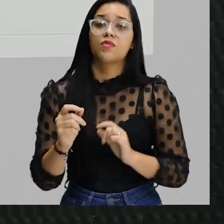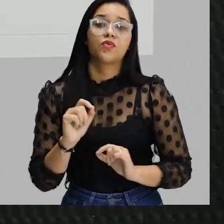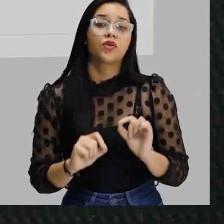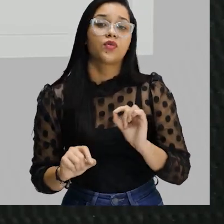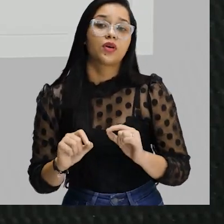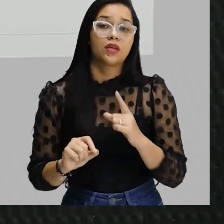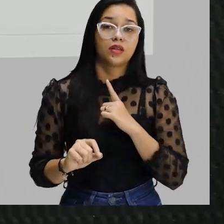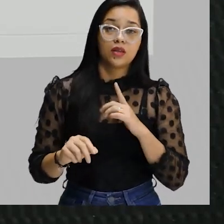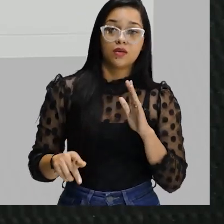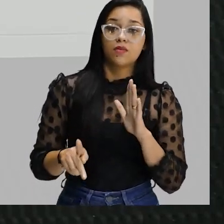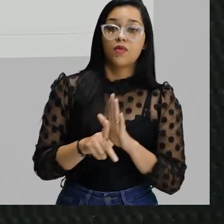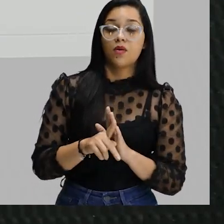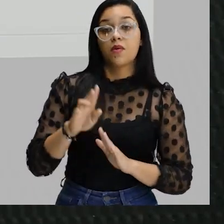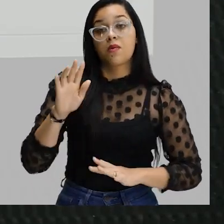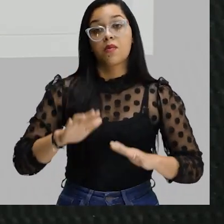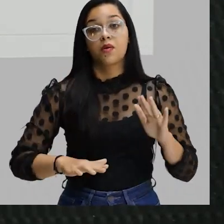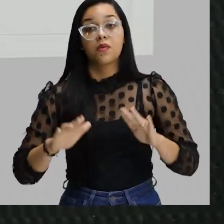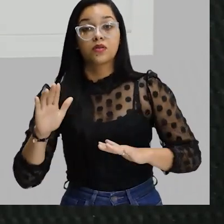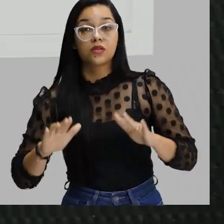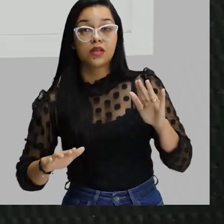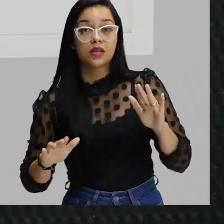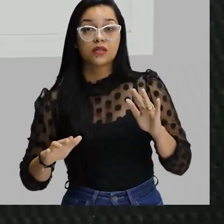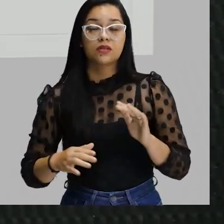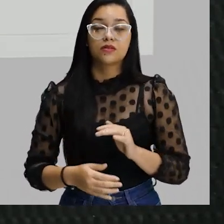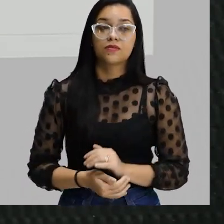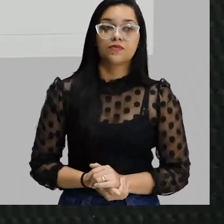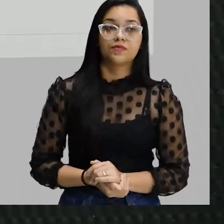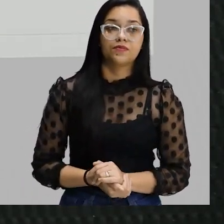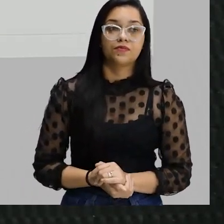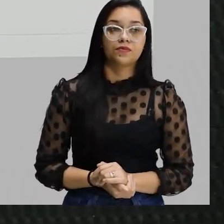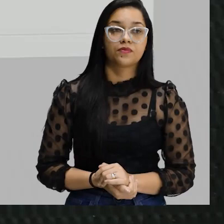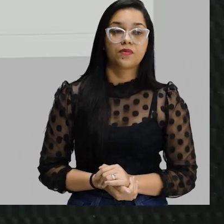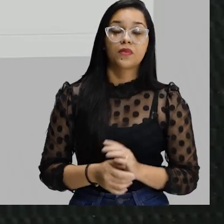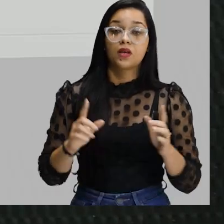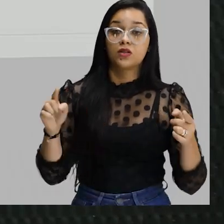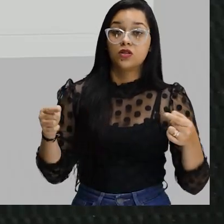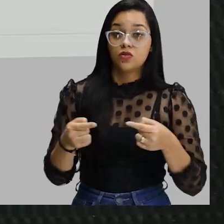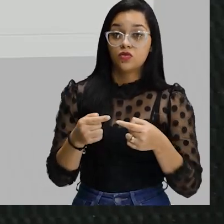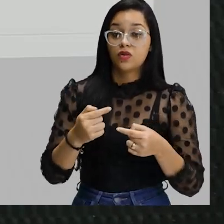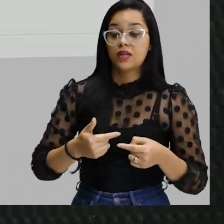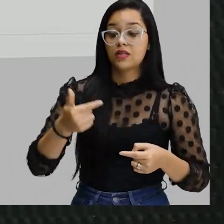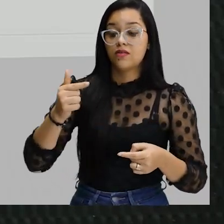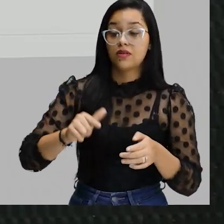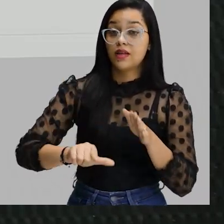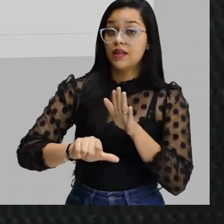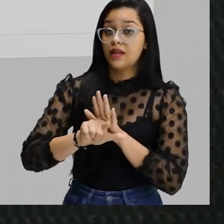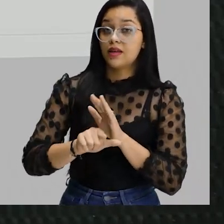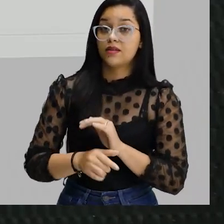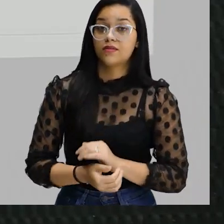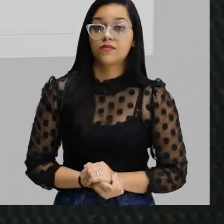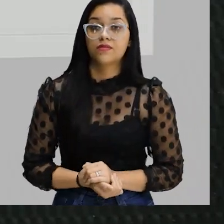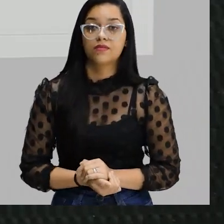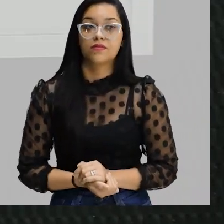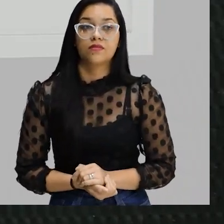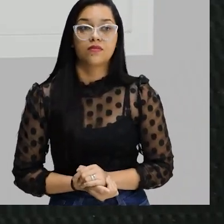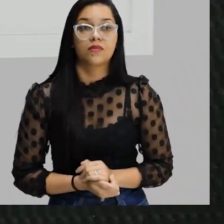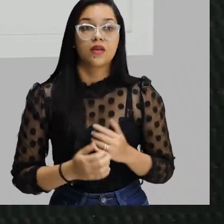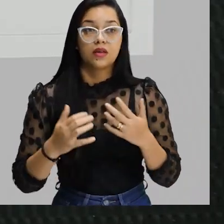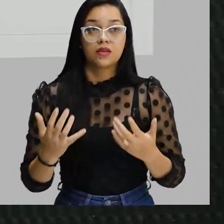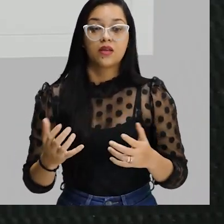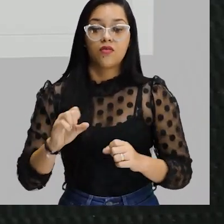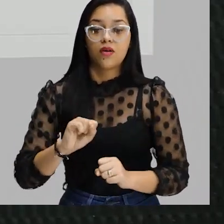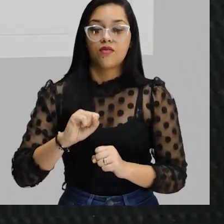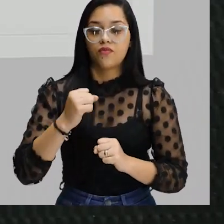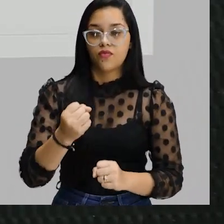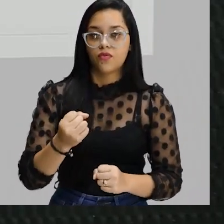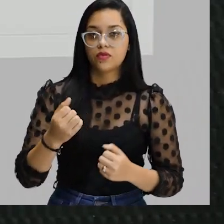grandezas diretamente proporcionais, ok? Isso de acordo com a segunda lei aqui, certo? Então a